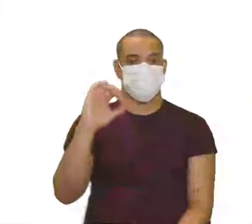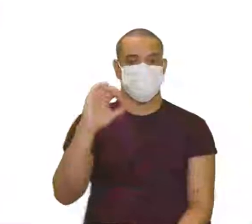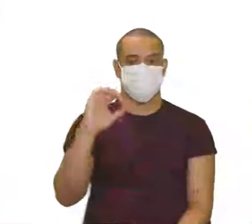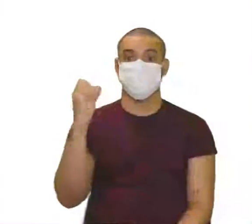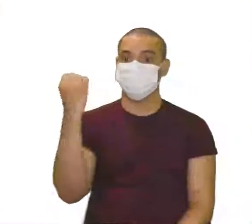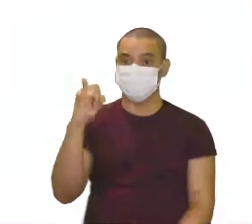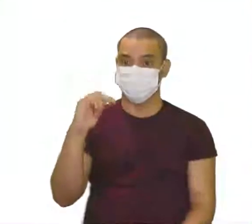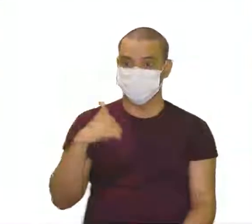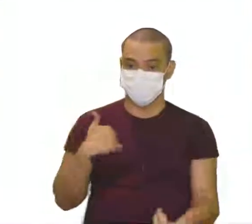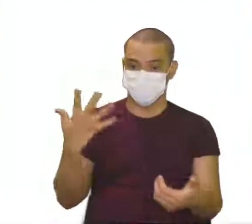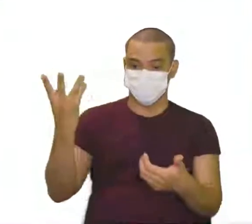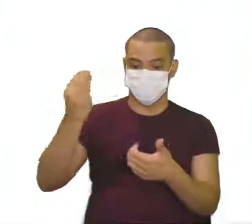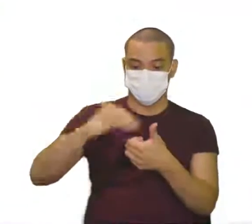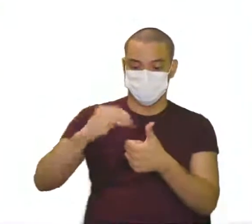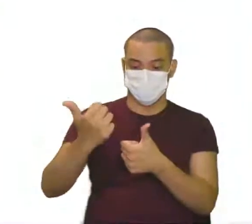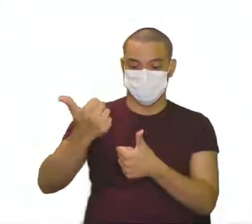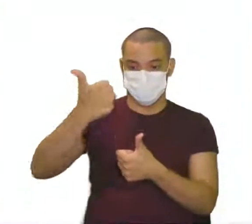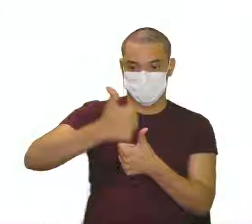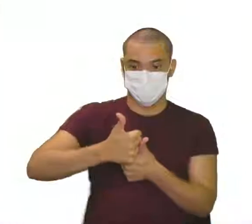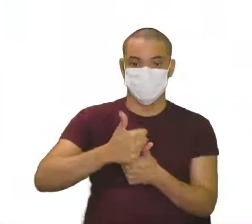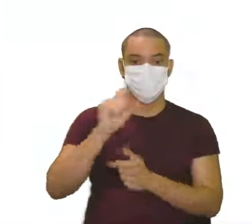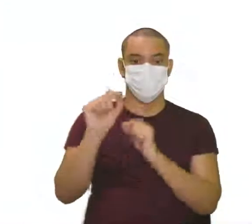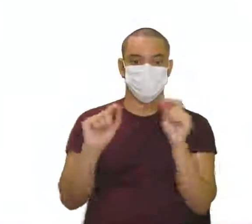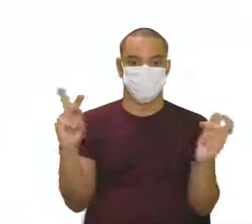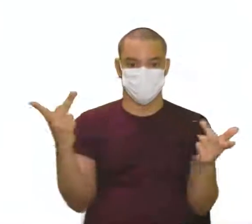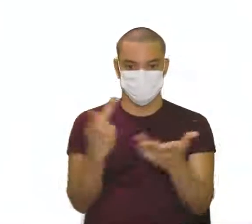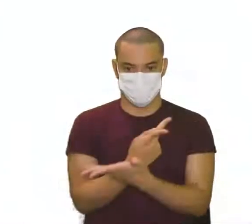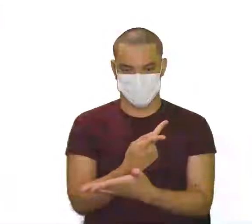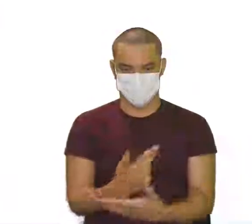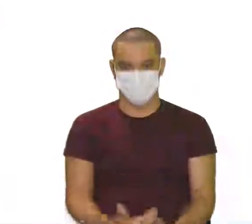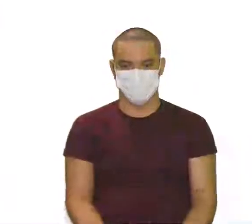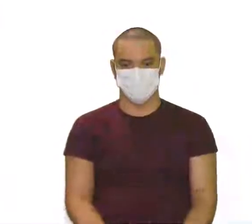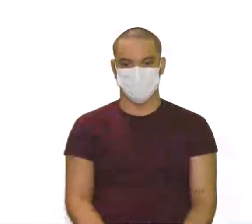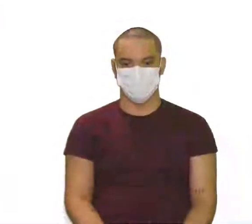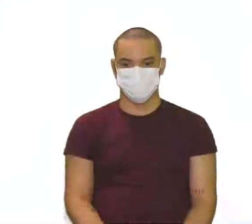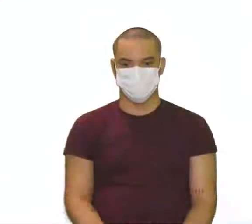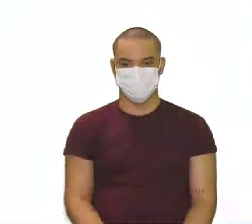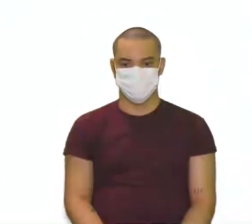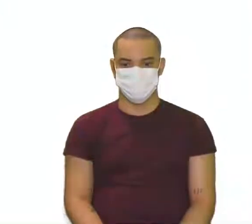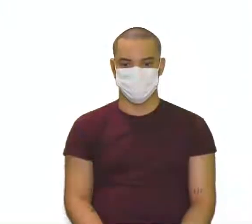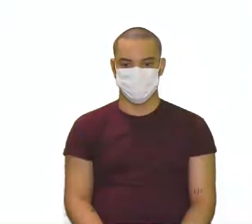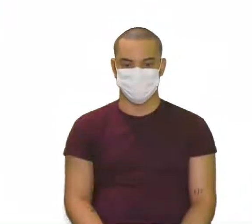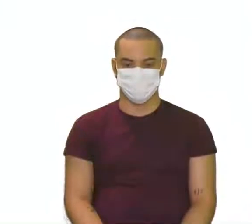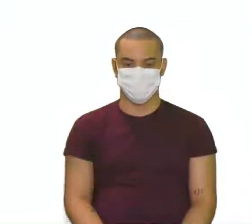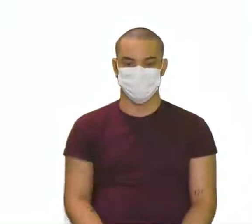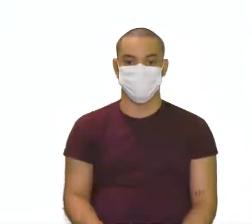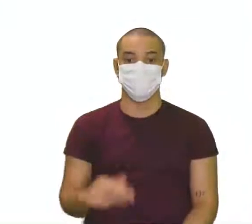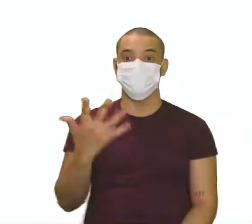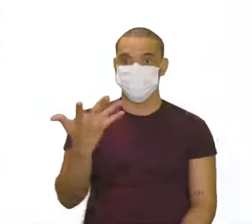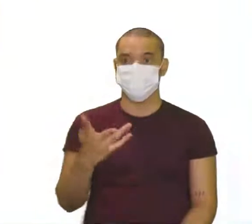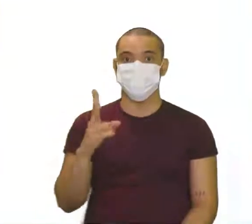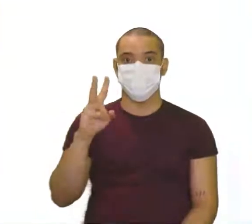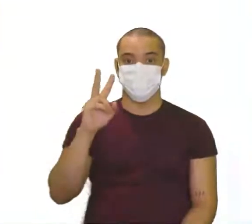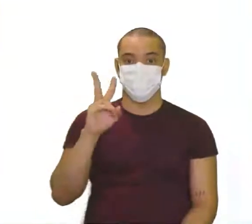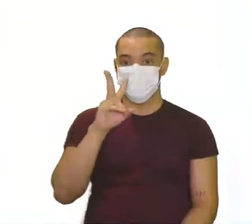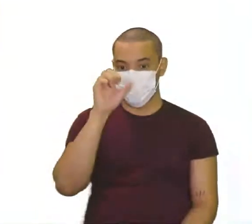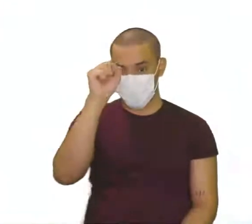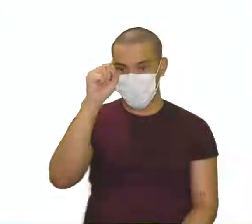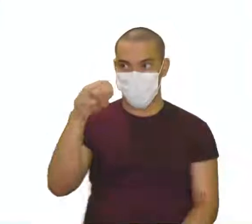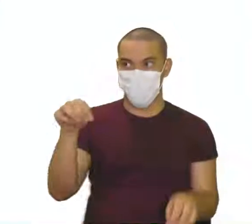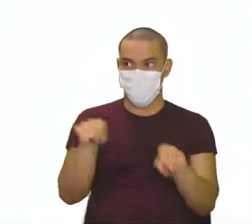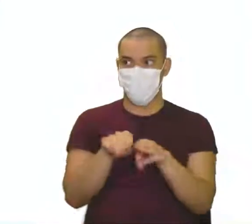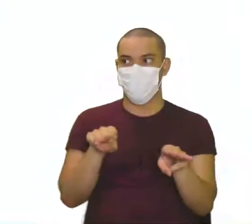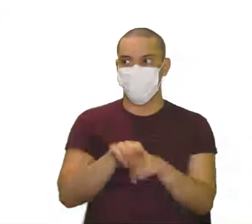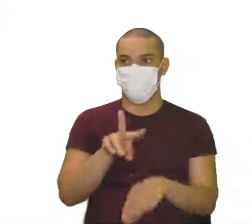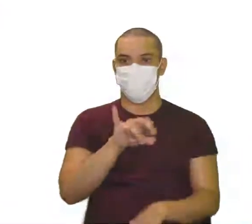eu for substituir aqui, o que vai acontecer? Olha só, força magnética nula. Então,